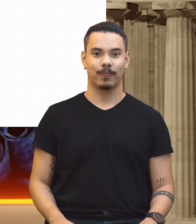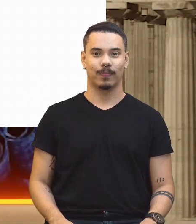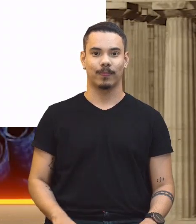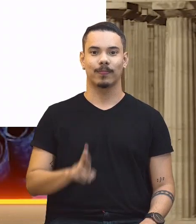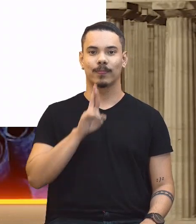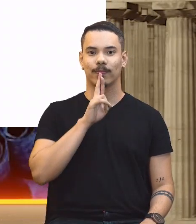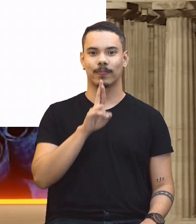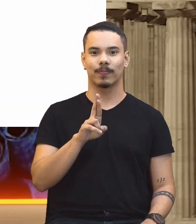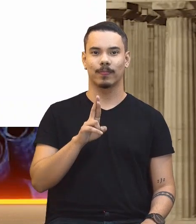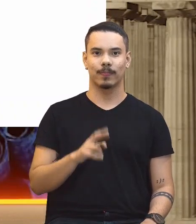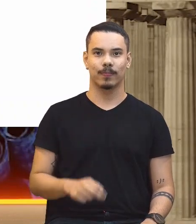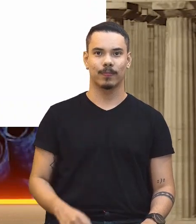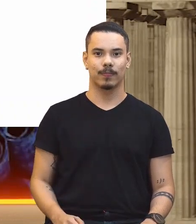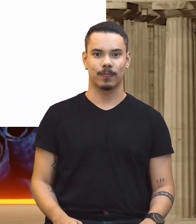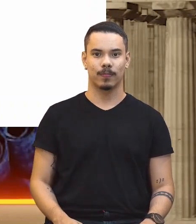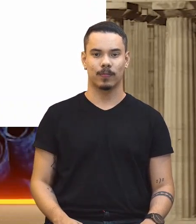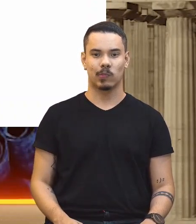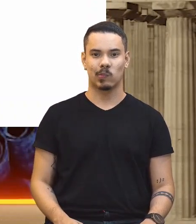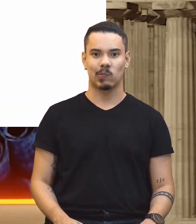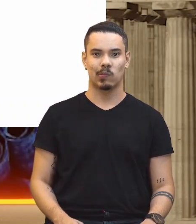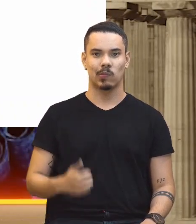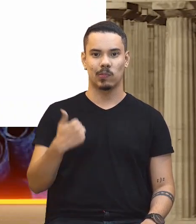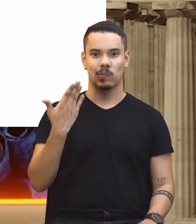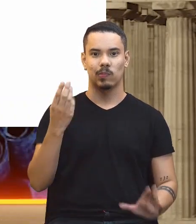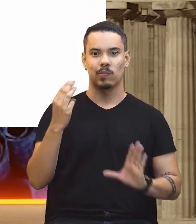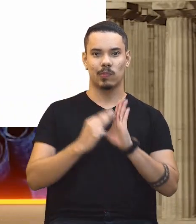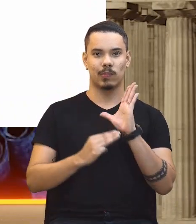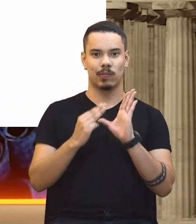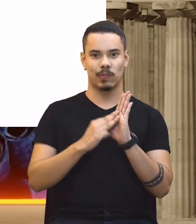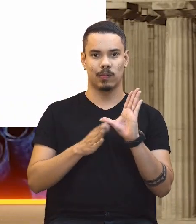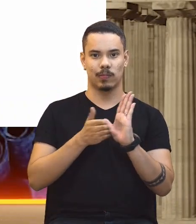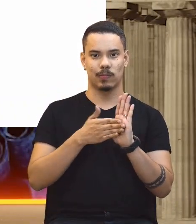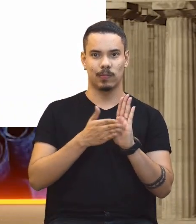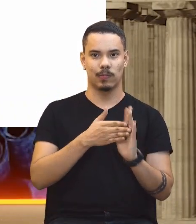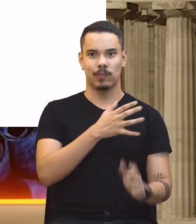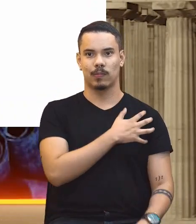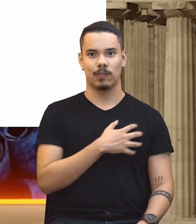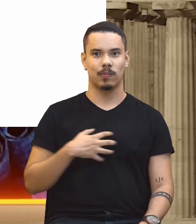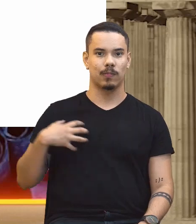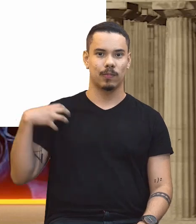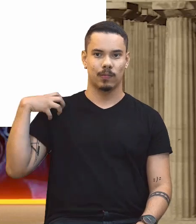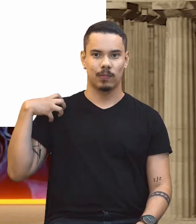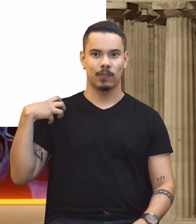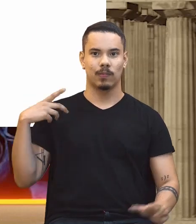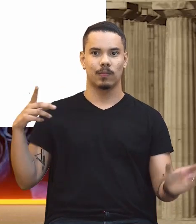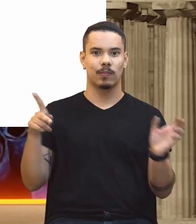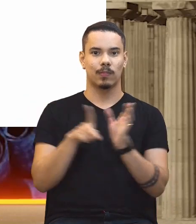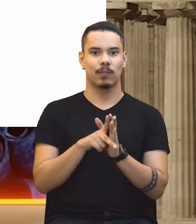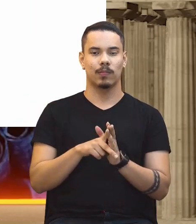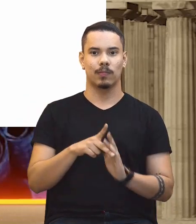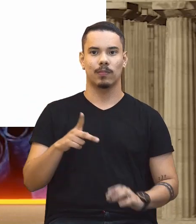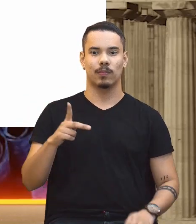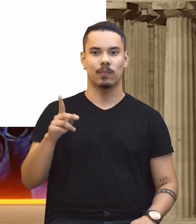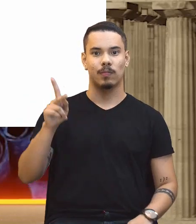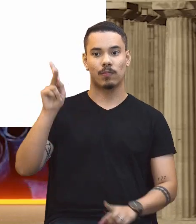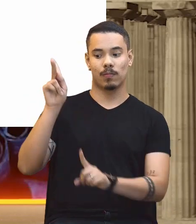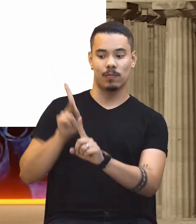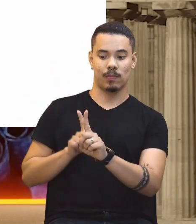marcaram? Qual é o método proposto por Aristóteles que parte do individual,